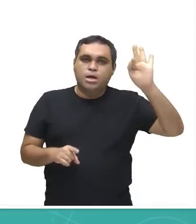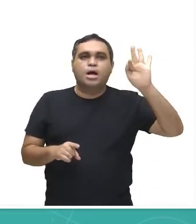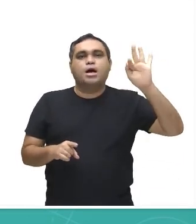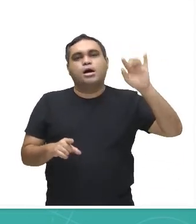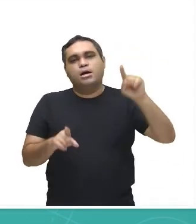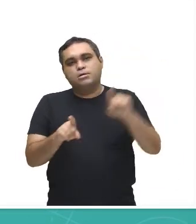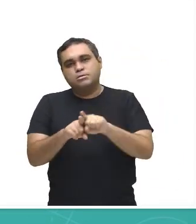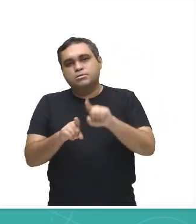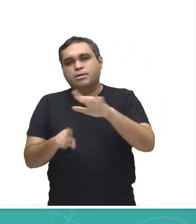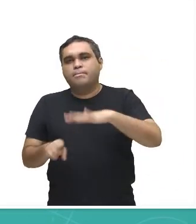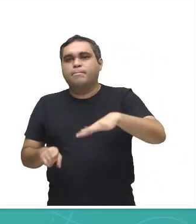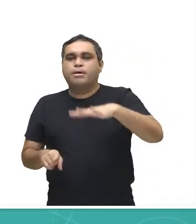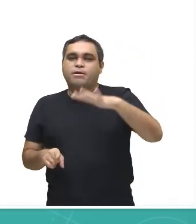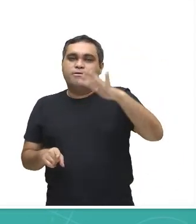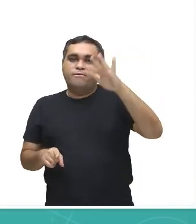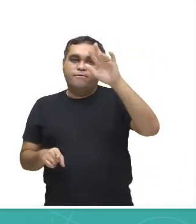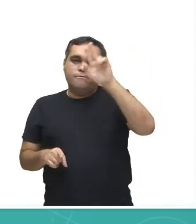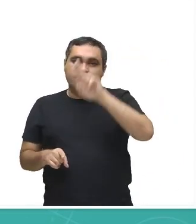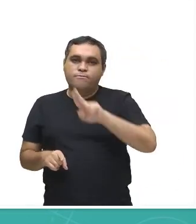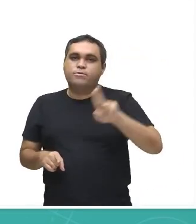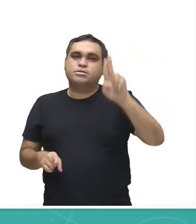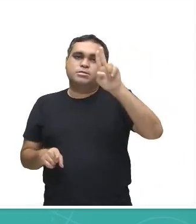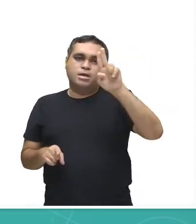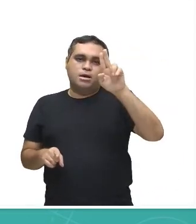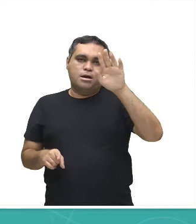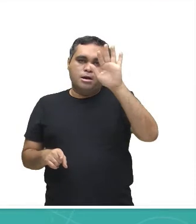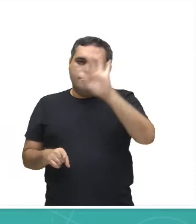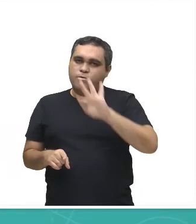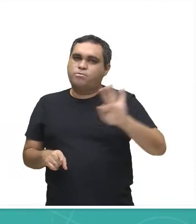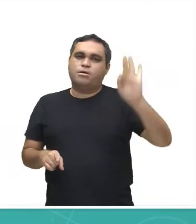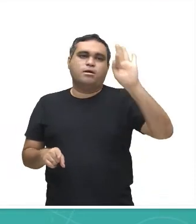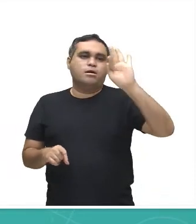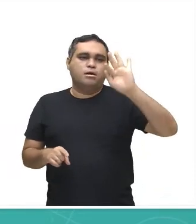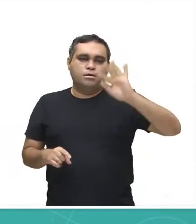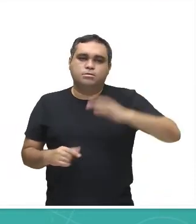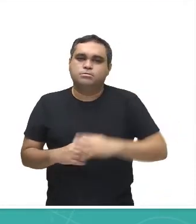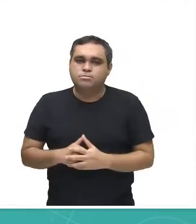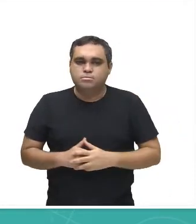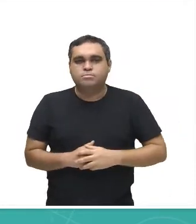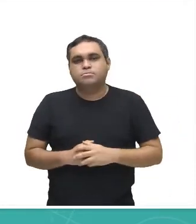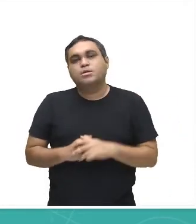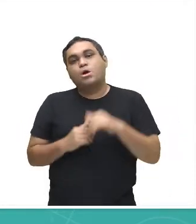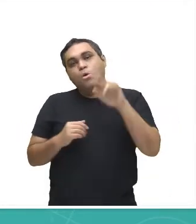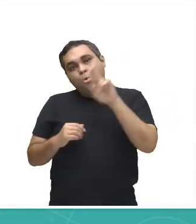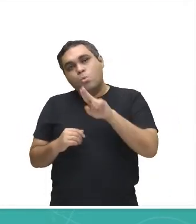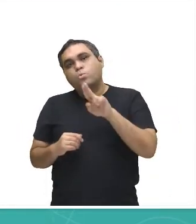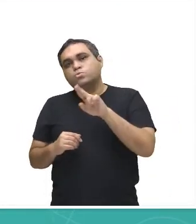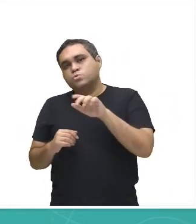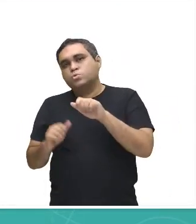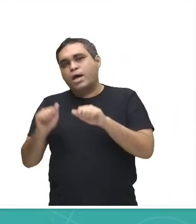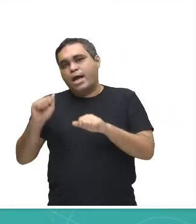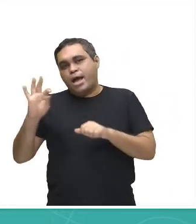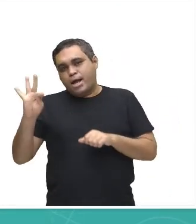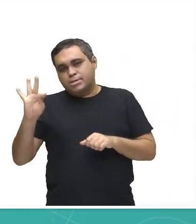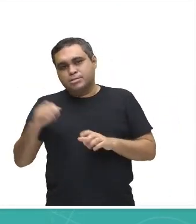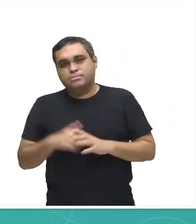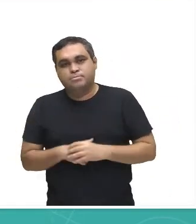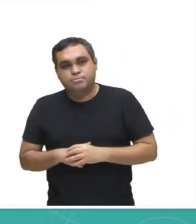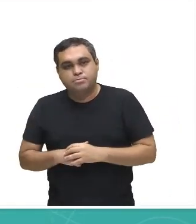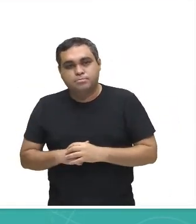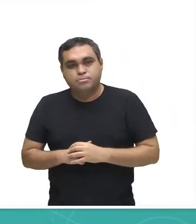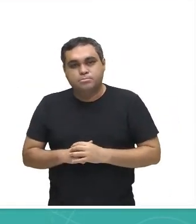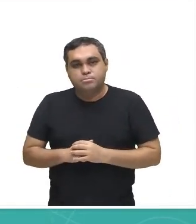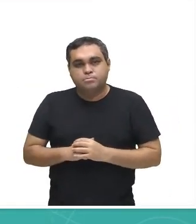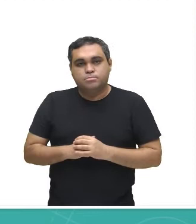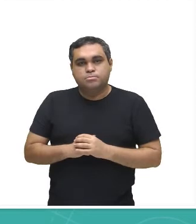na faculdade, na universidade, eu utilizarei a preposition at, ok? Buildings,